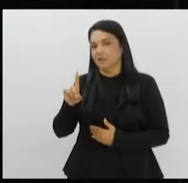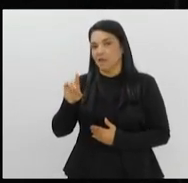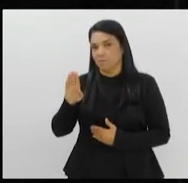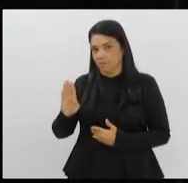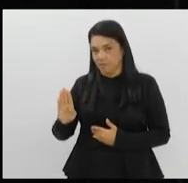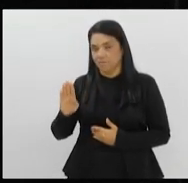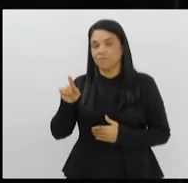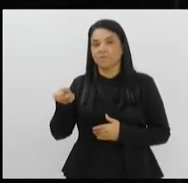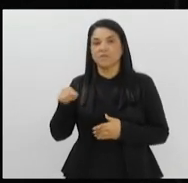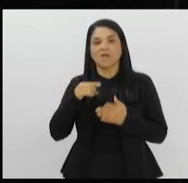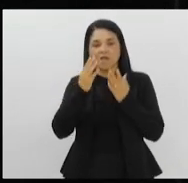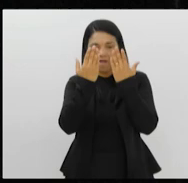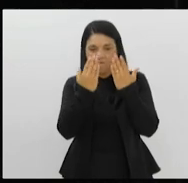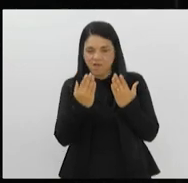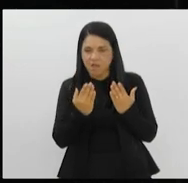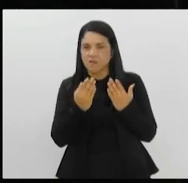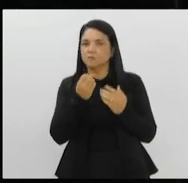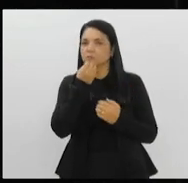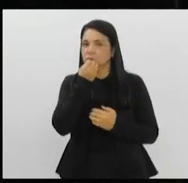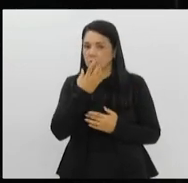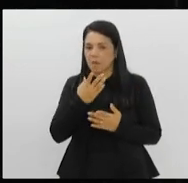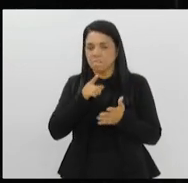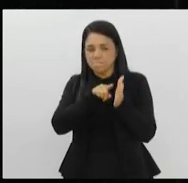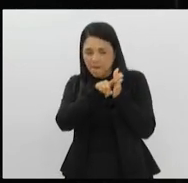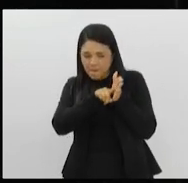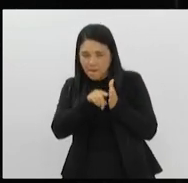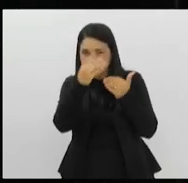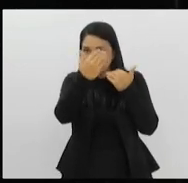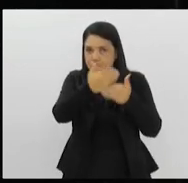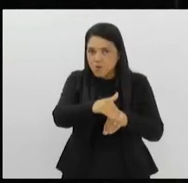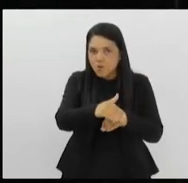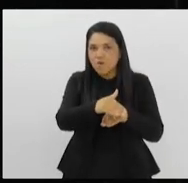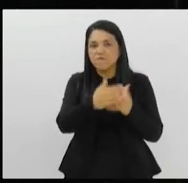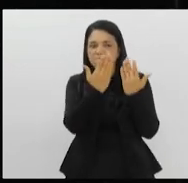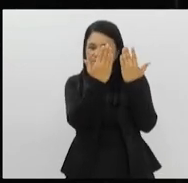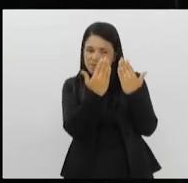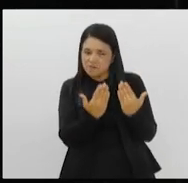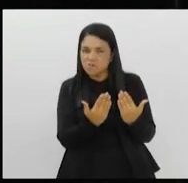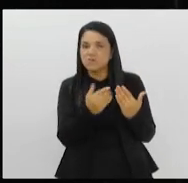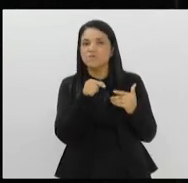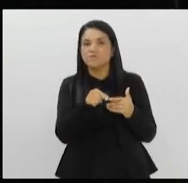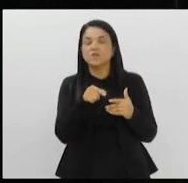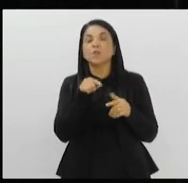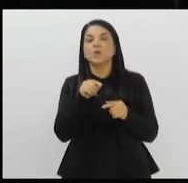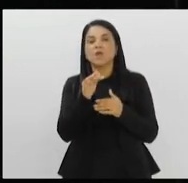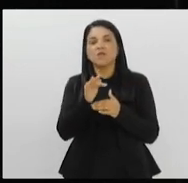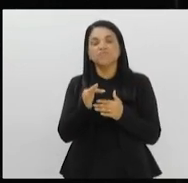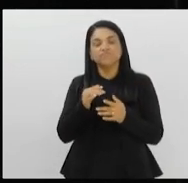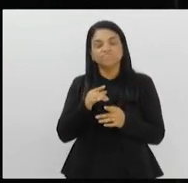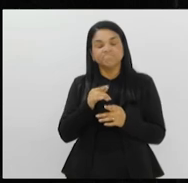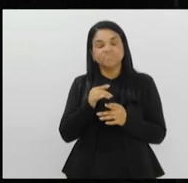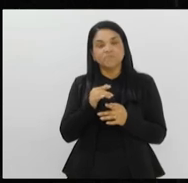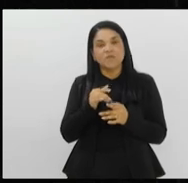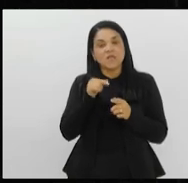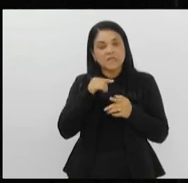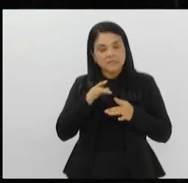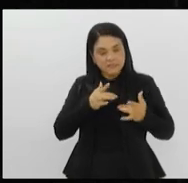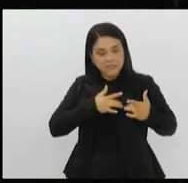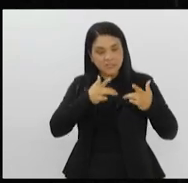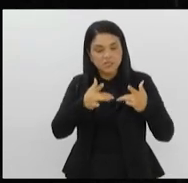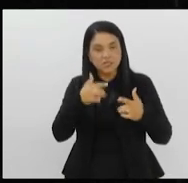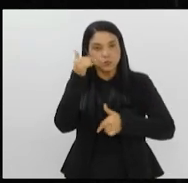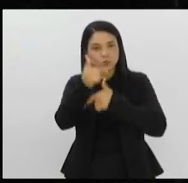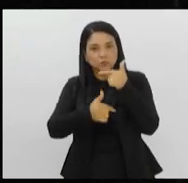foi avaliado, muito bem avaliado, e isso é fruto de um grande trabalho de dedicação de todo